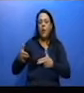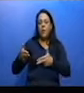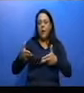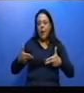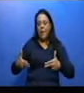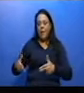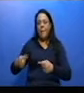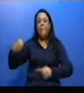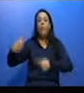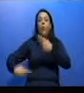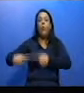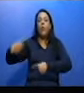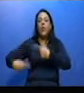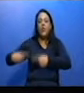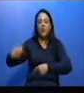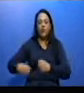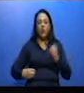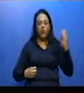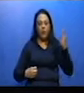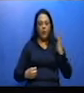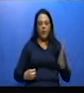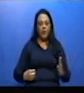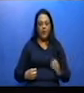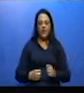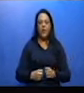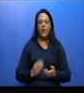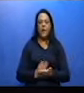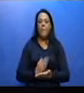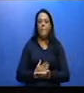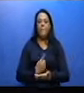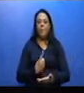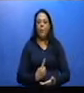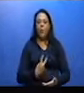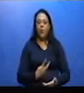seguir, o mapa está lá na página 126.